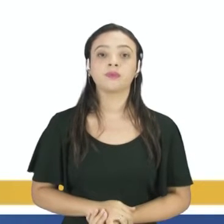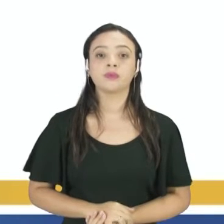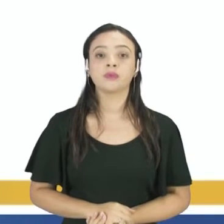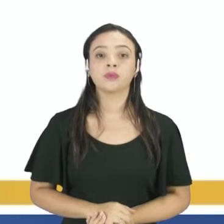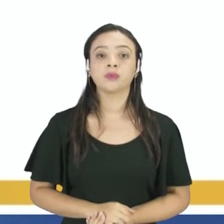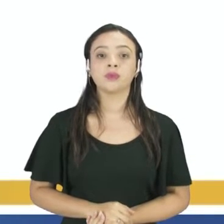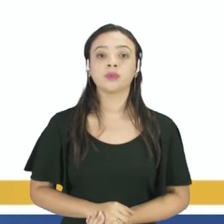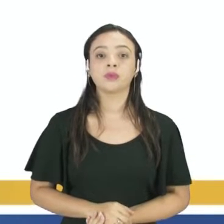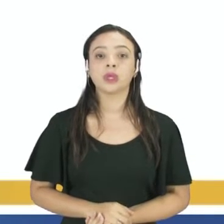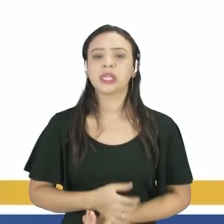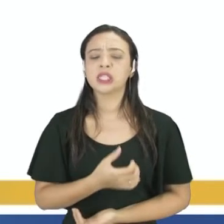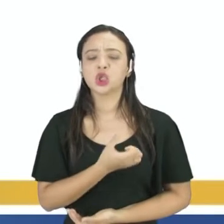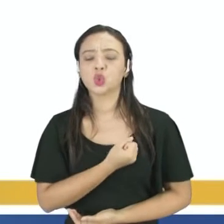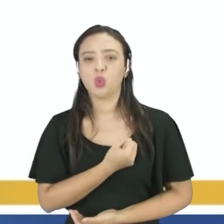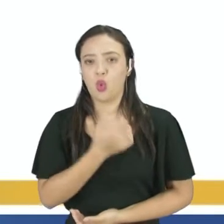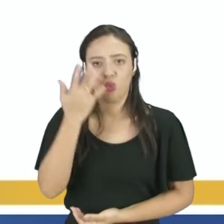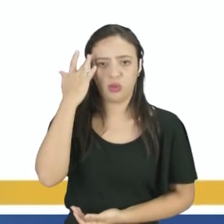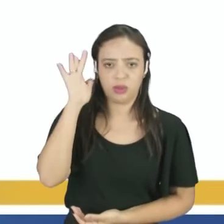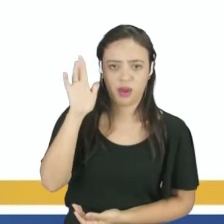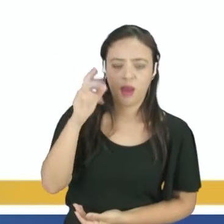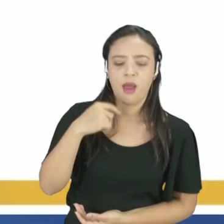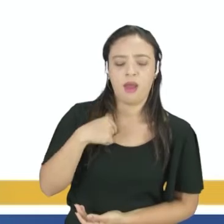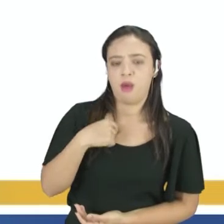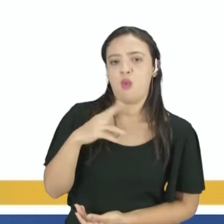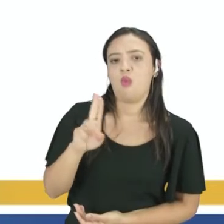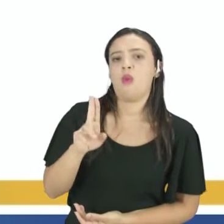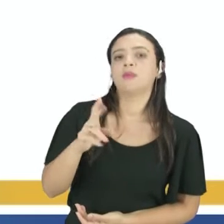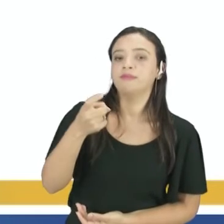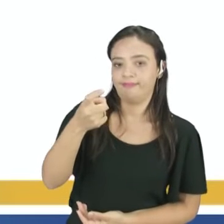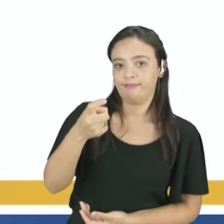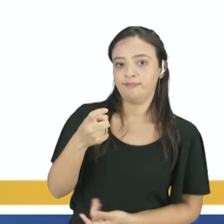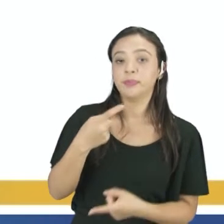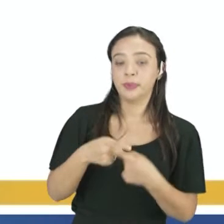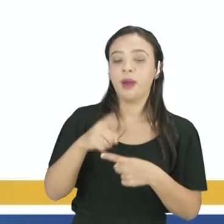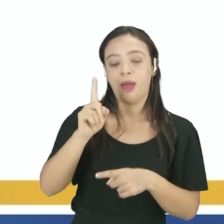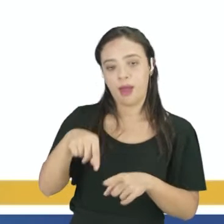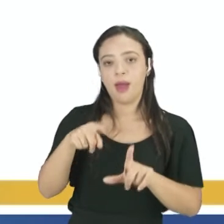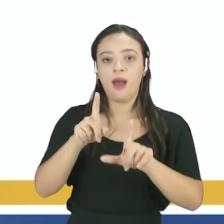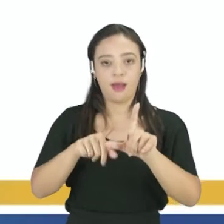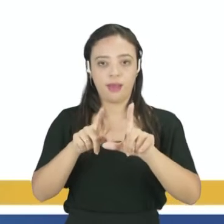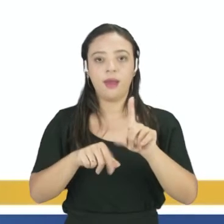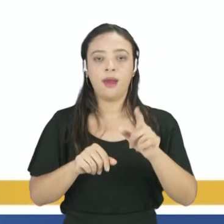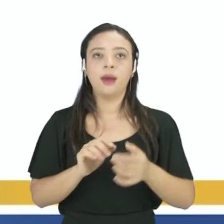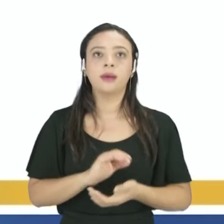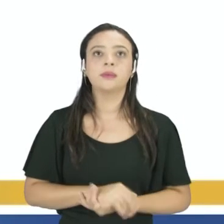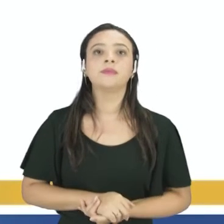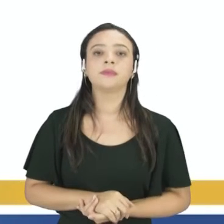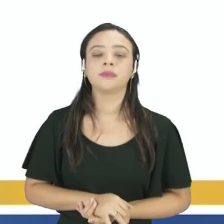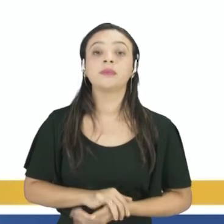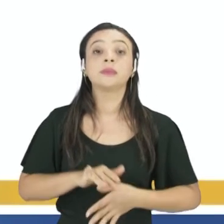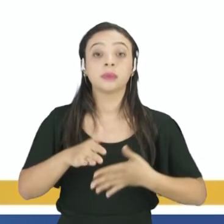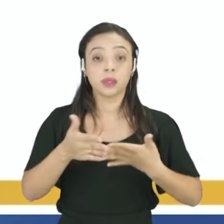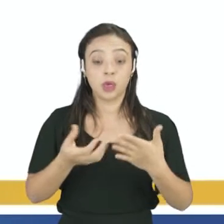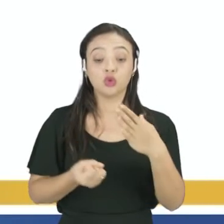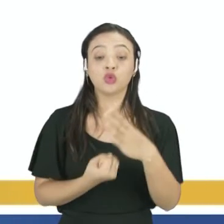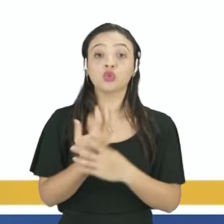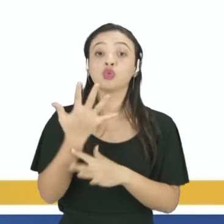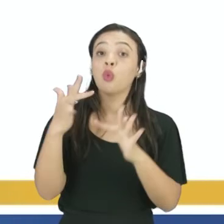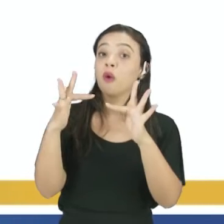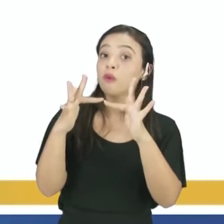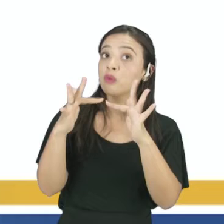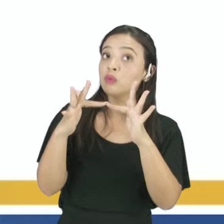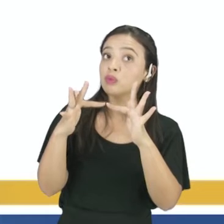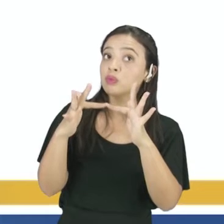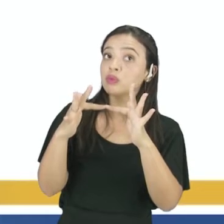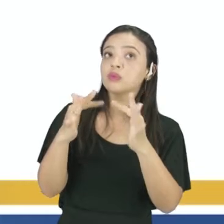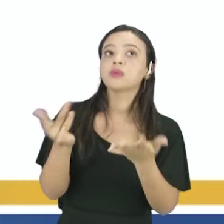esse número que entra de x, certo? Porque é a nossa variável. E aí eu vou formar uma função. Eu vou formar uma lei